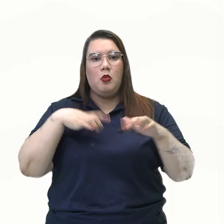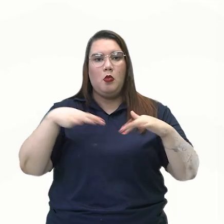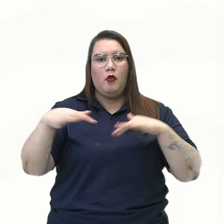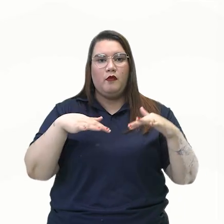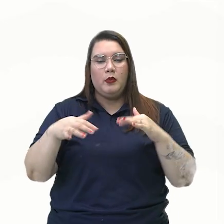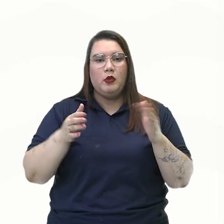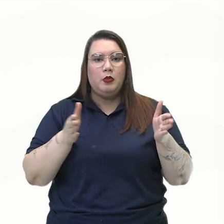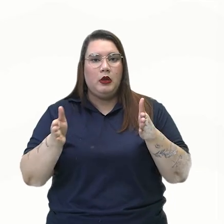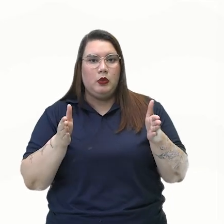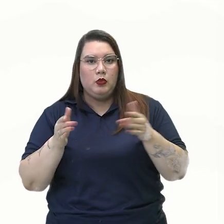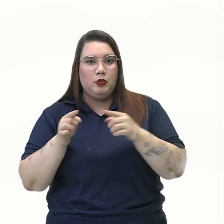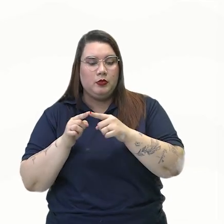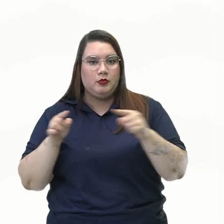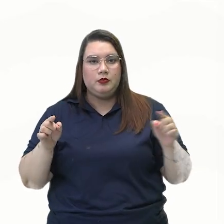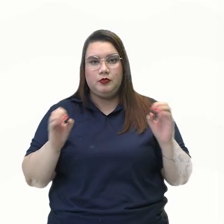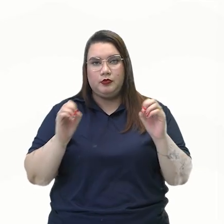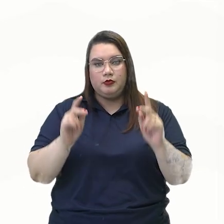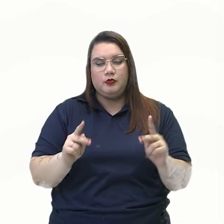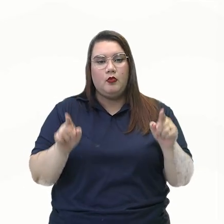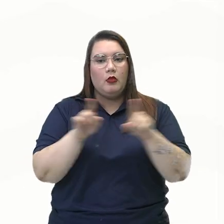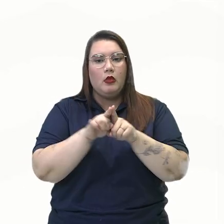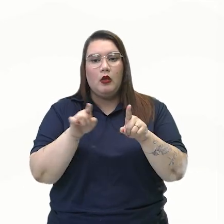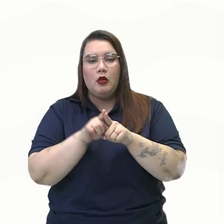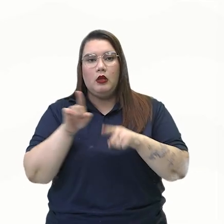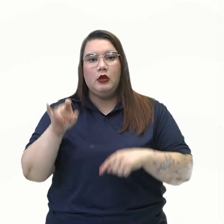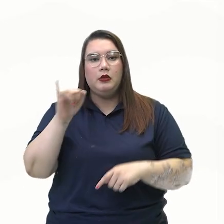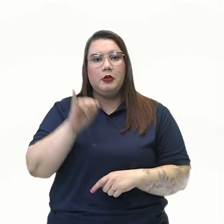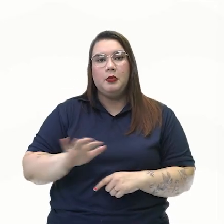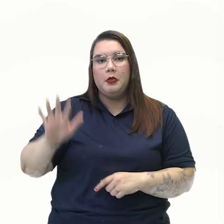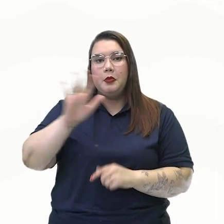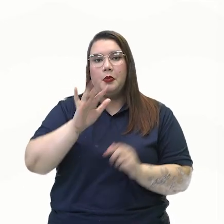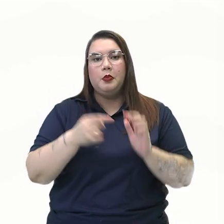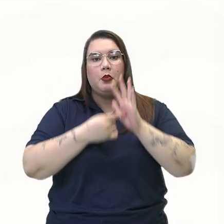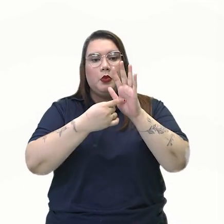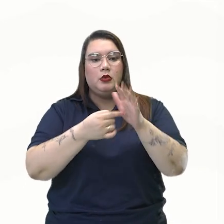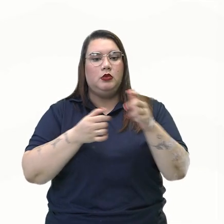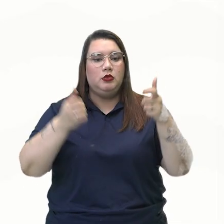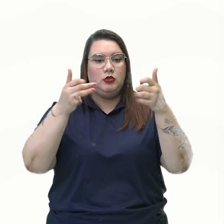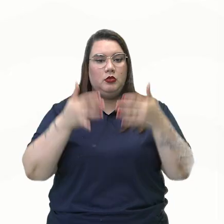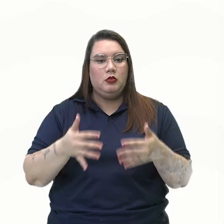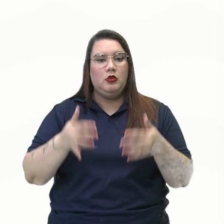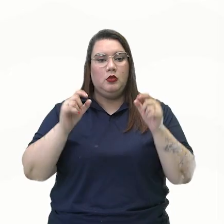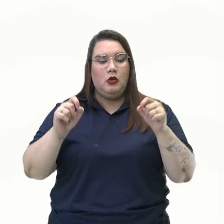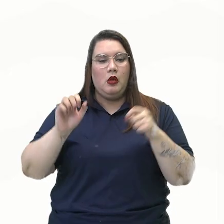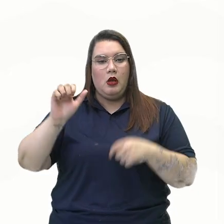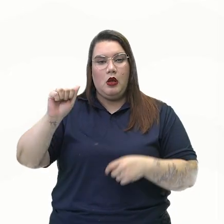tá certo? E aqui também nessa imagem a gente tem aqui a definição de amplitude da